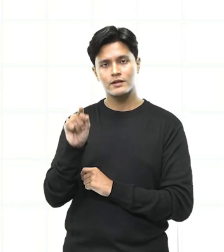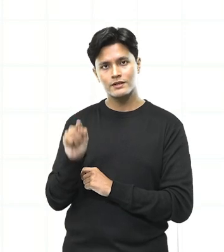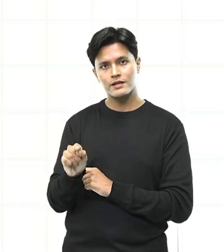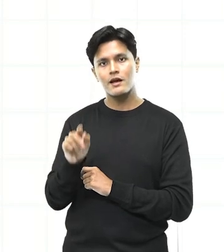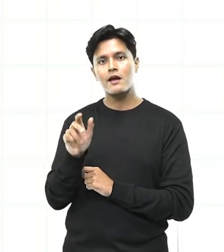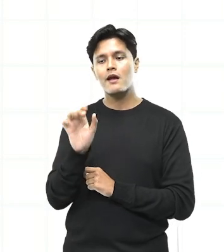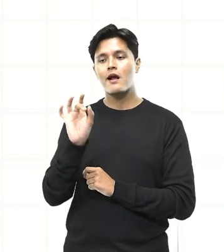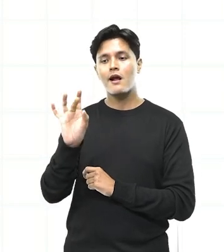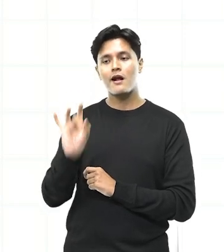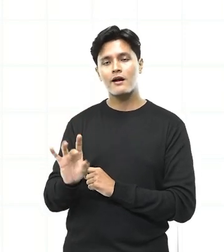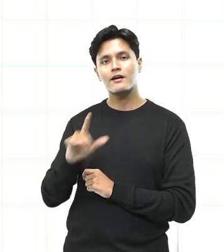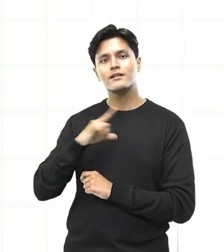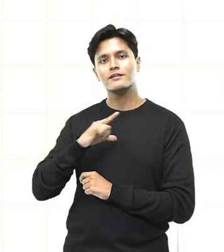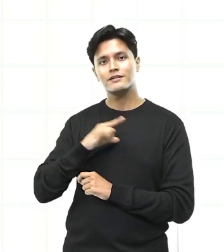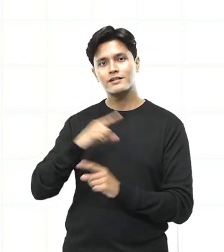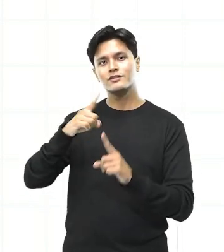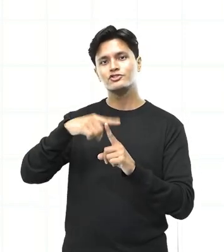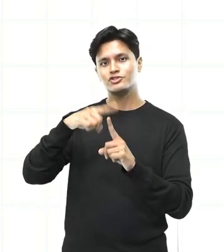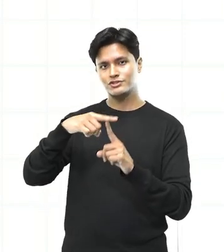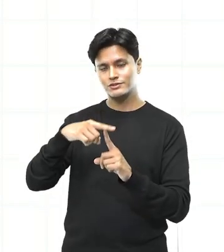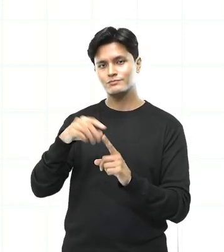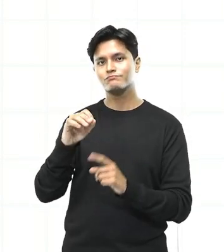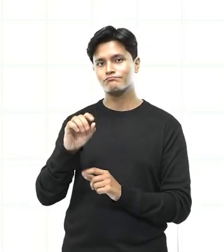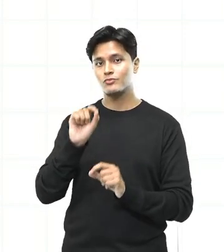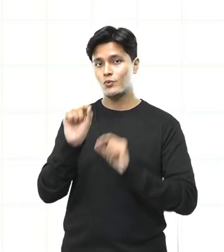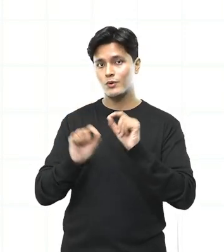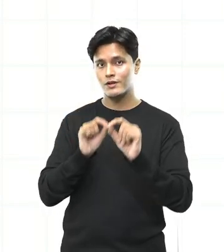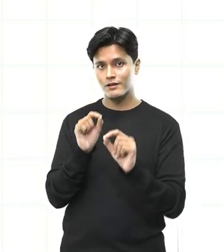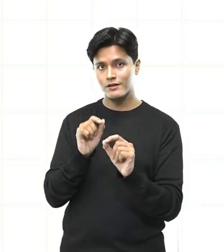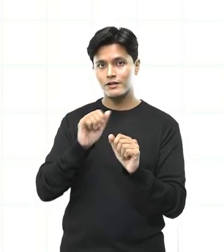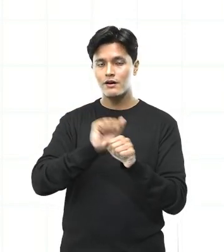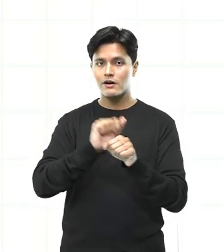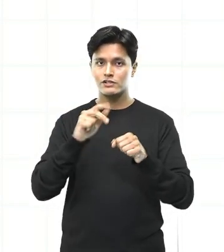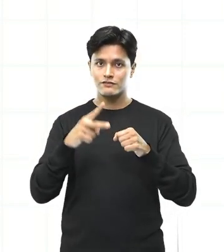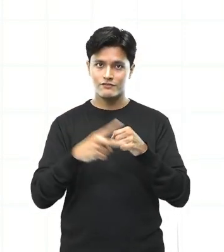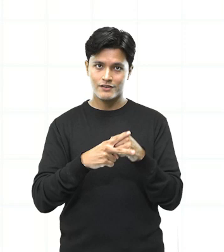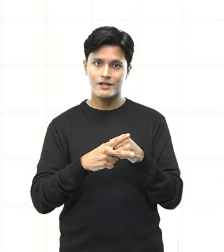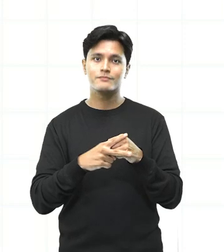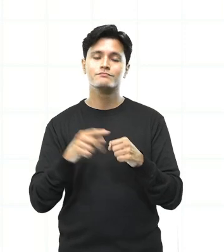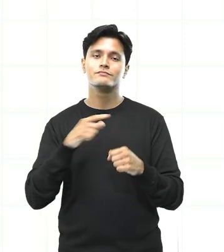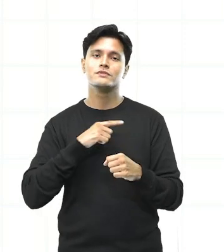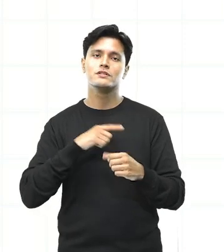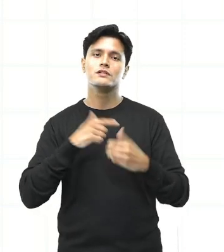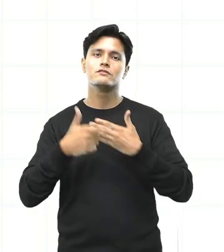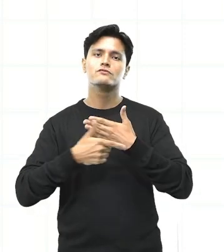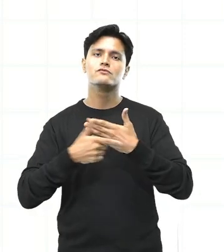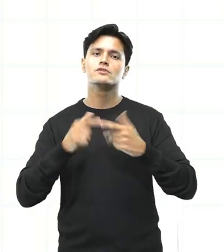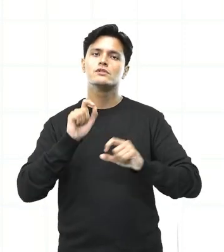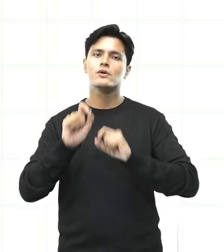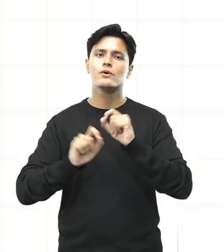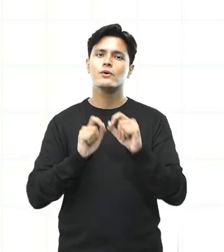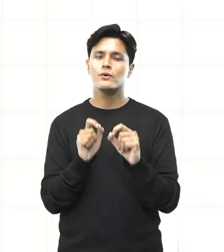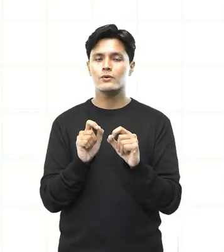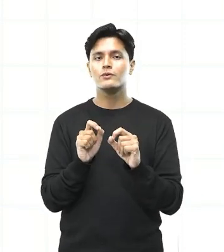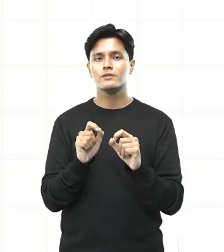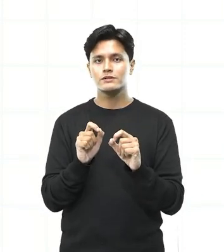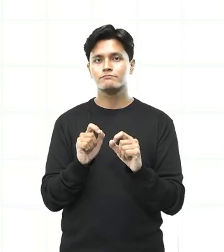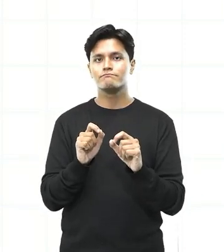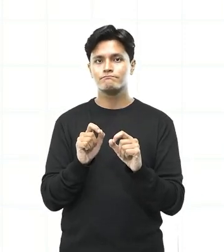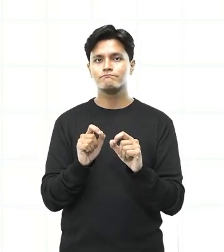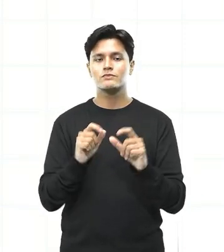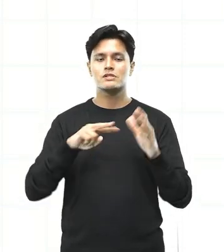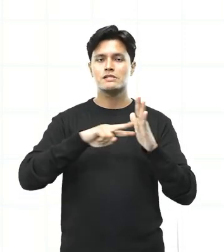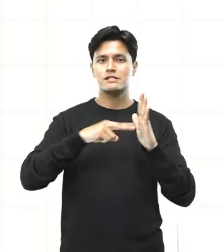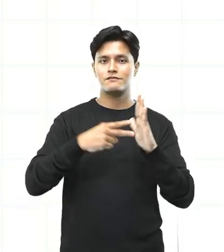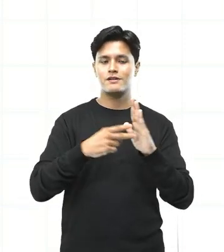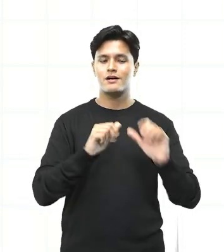né? Que é o quê? O advérbio. Que é o advérbio com a função. A função do advérbio, então, é alterar